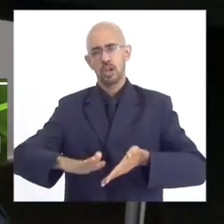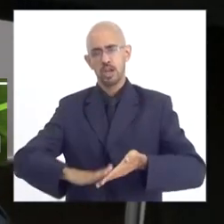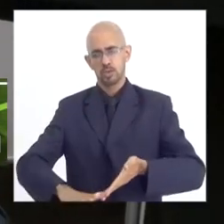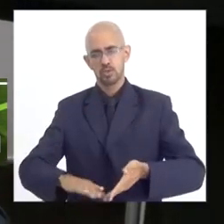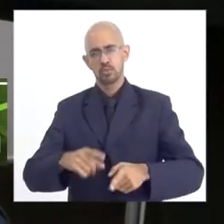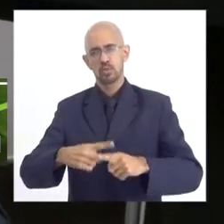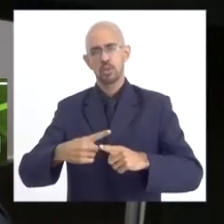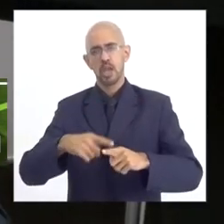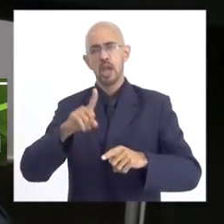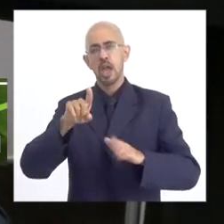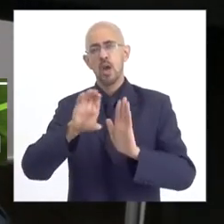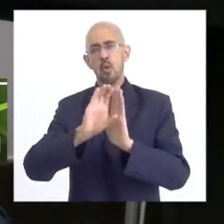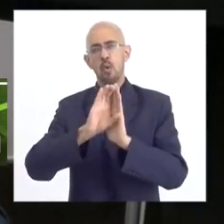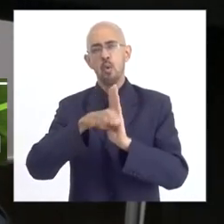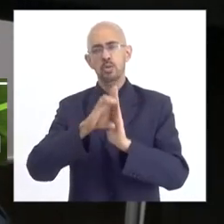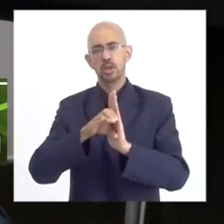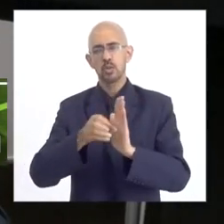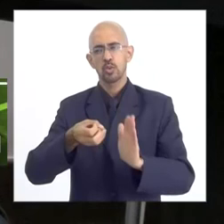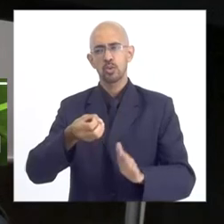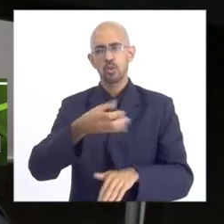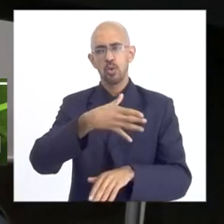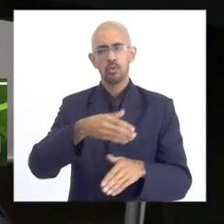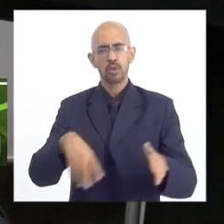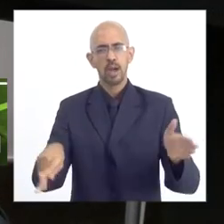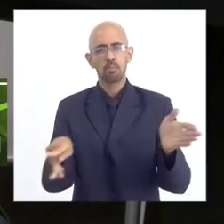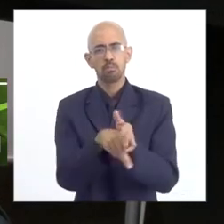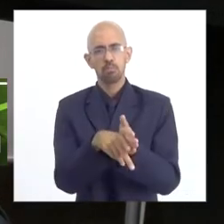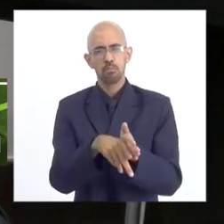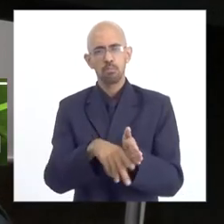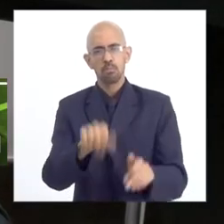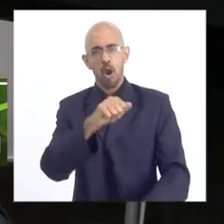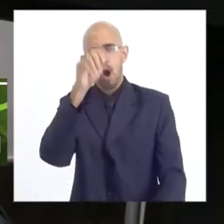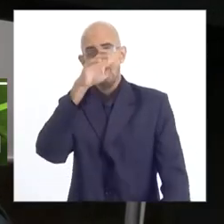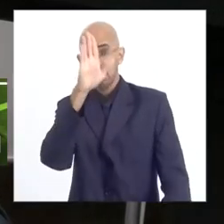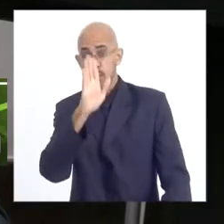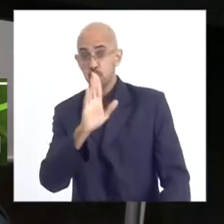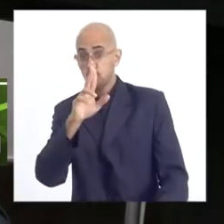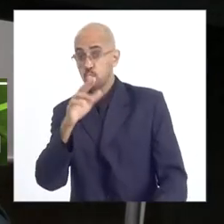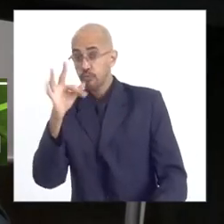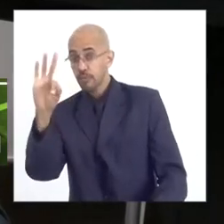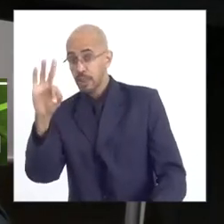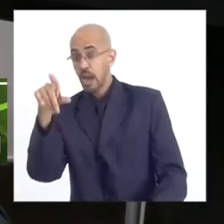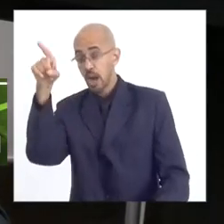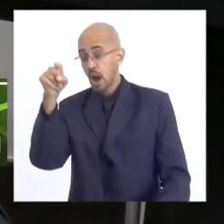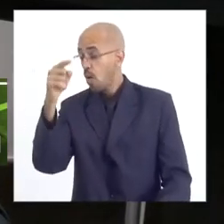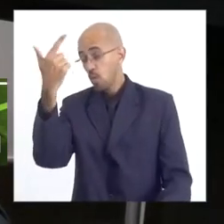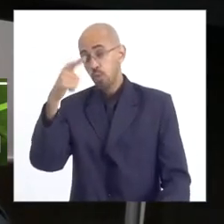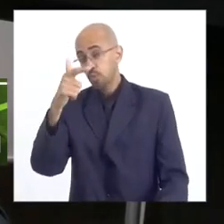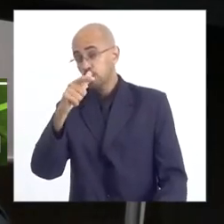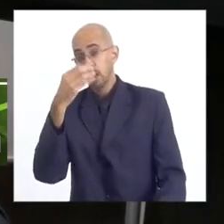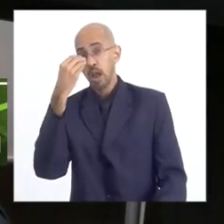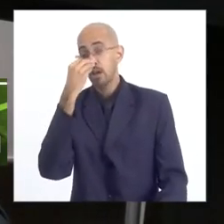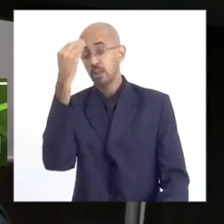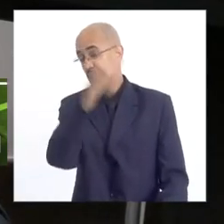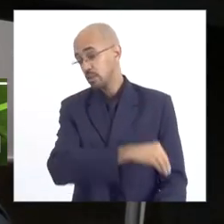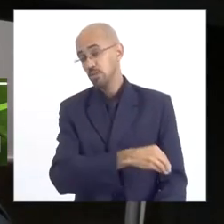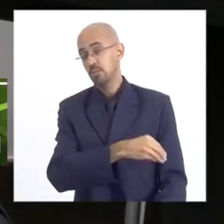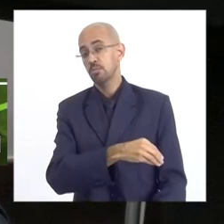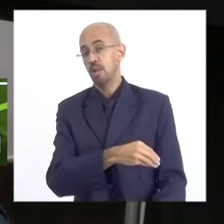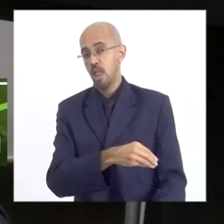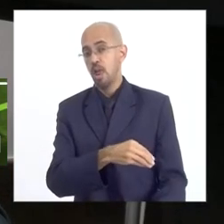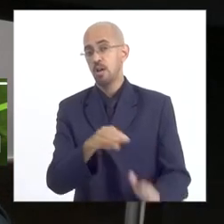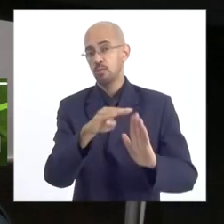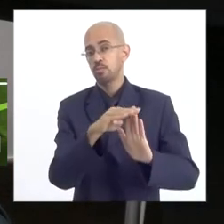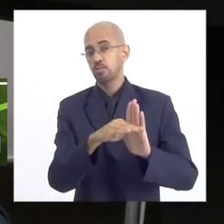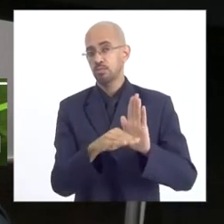que a própria União descumpre o teto de gastos todos os dias. O senhor deve ter acompanhado na madrugada de ontem que